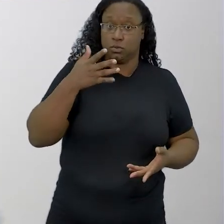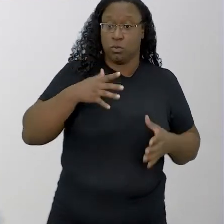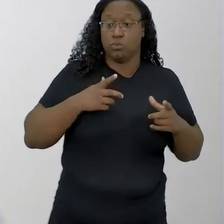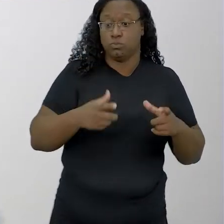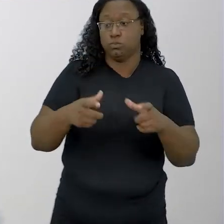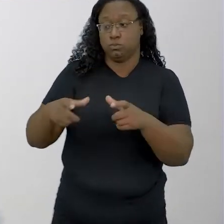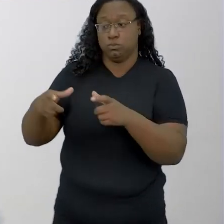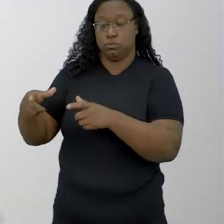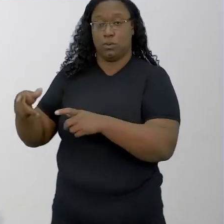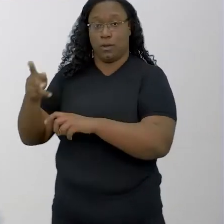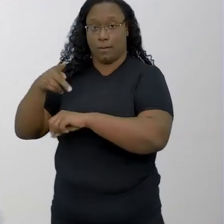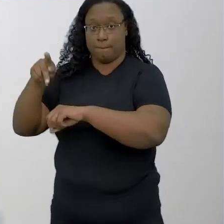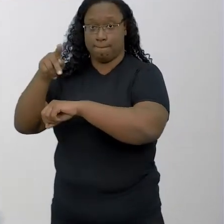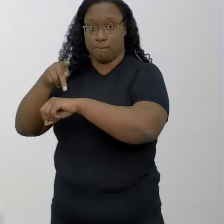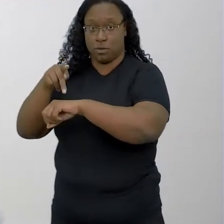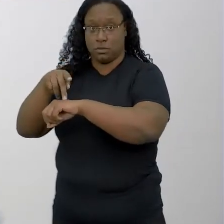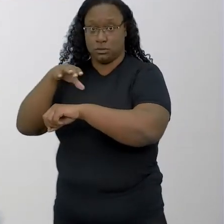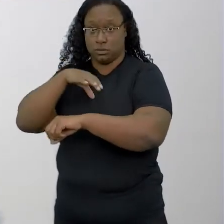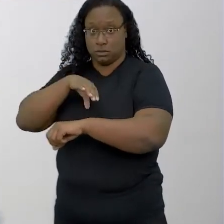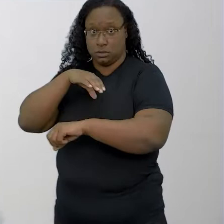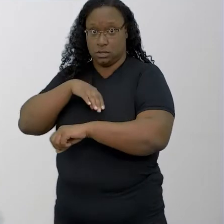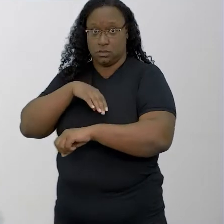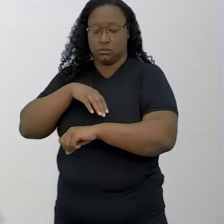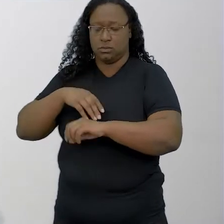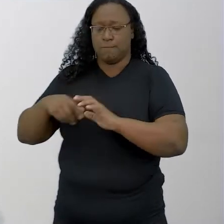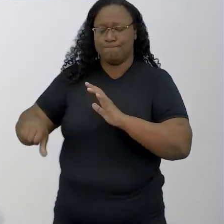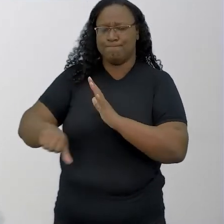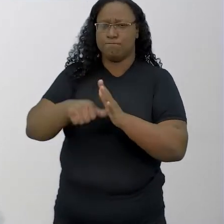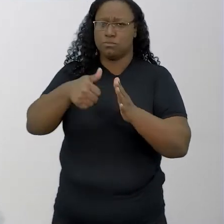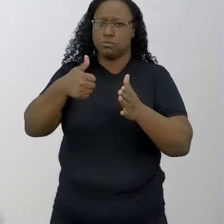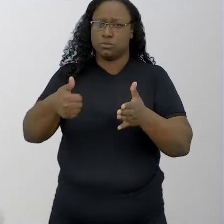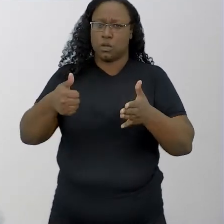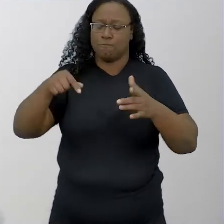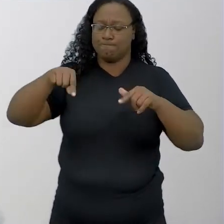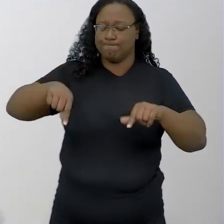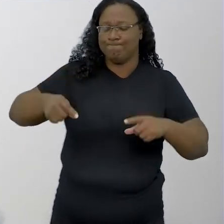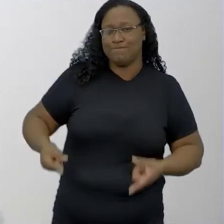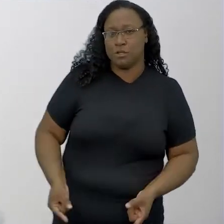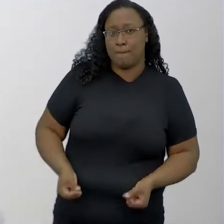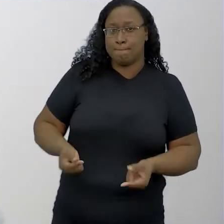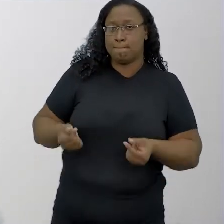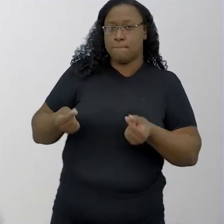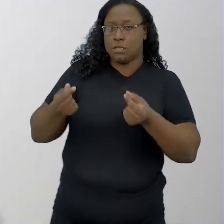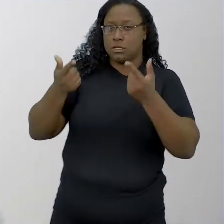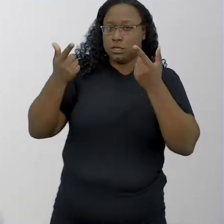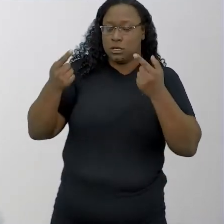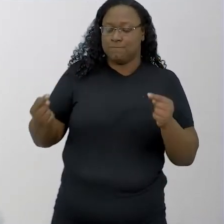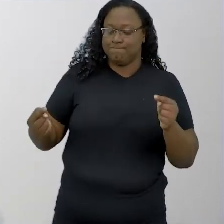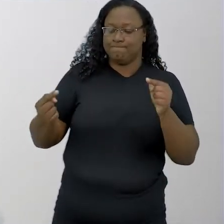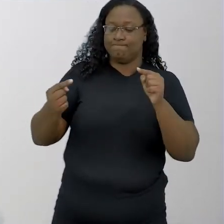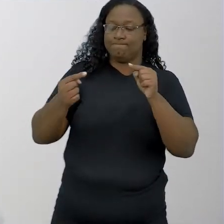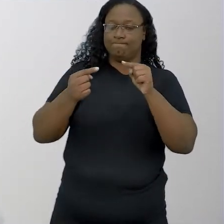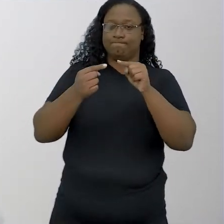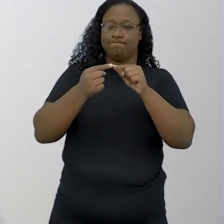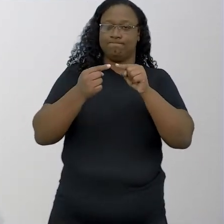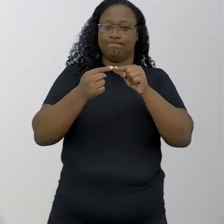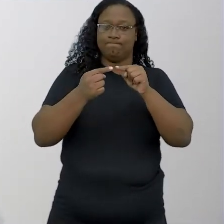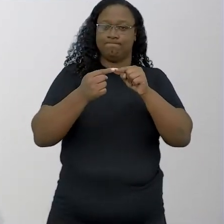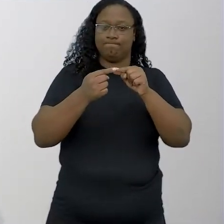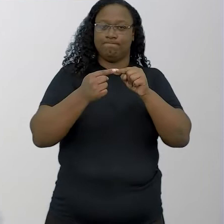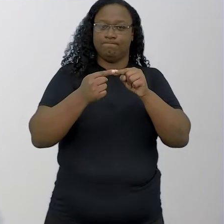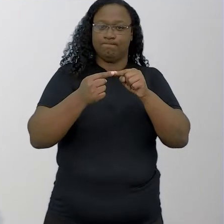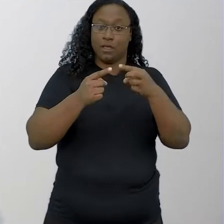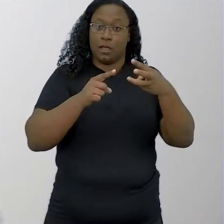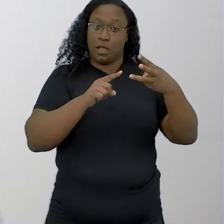o principal agregador no PIB, aquilo que gera mais riqueza, está ligada à atividade